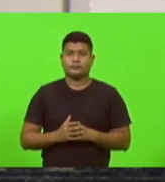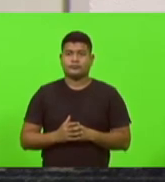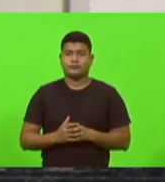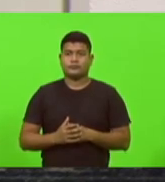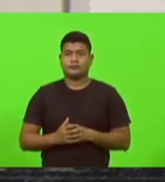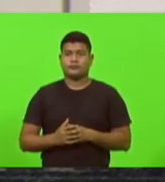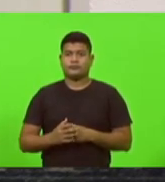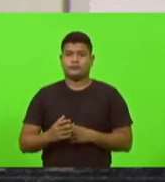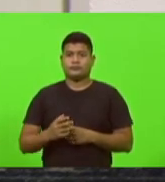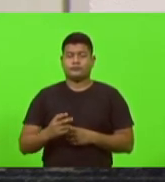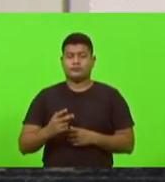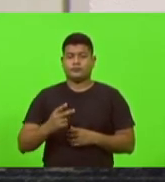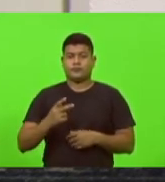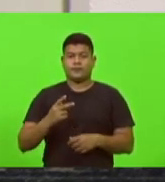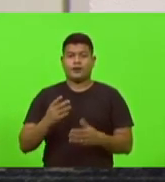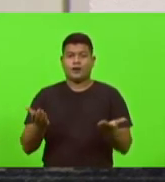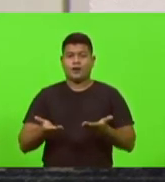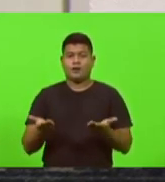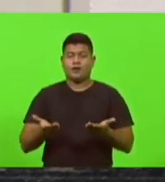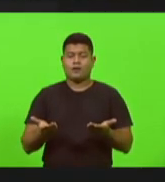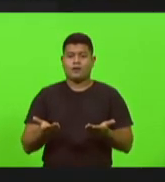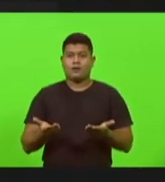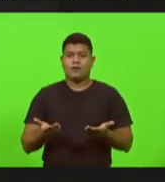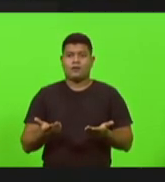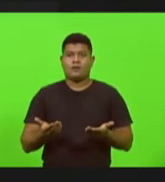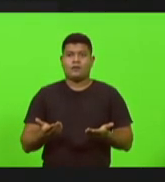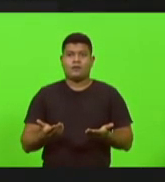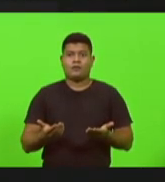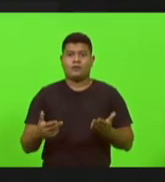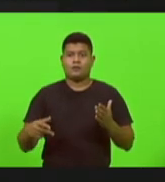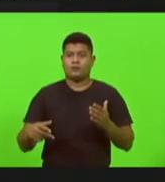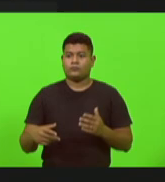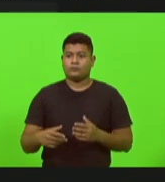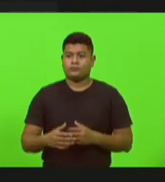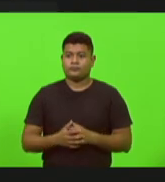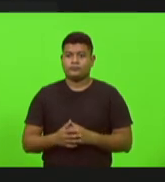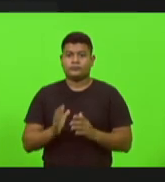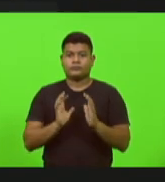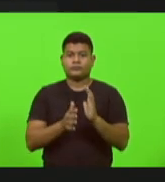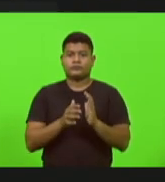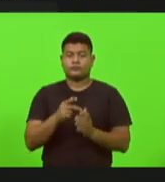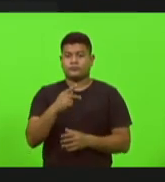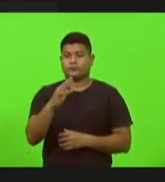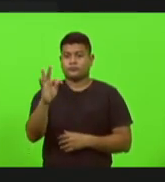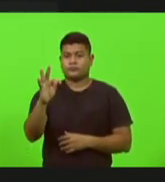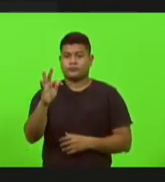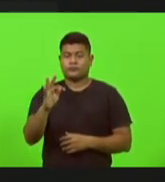Segundo horário, pertence ao Partido dos Trabalhadores.